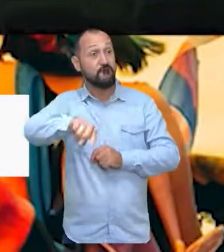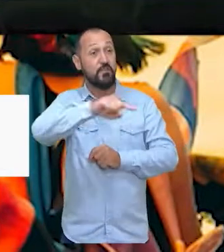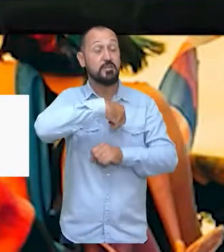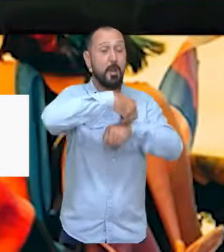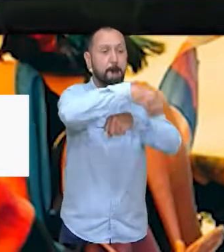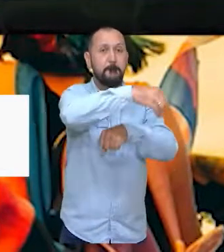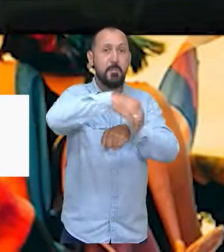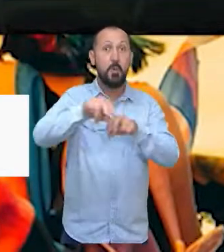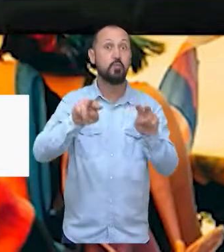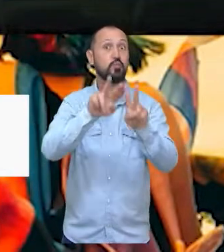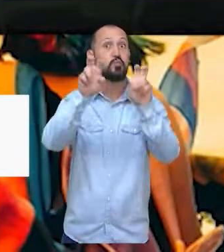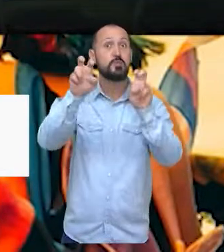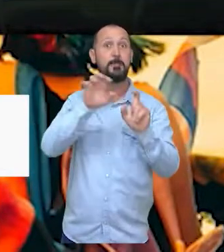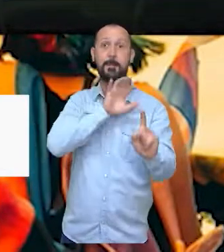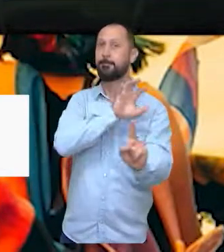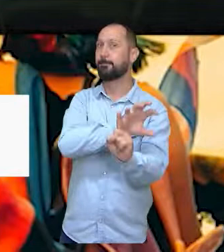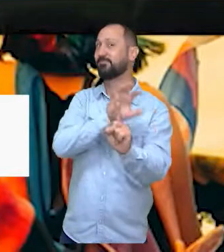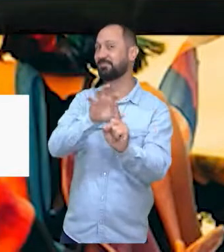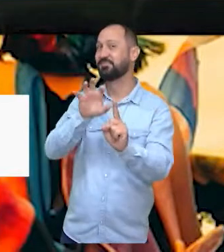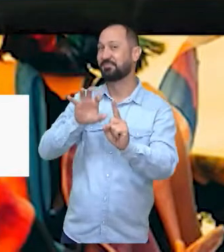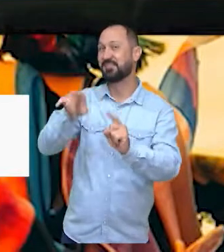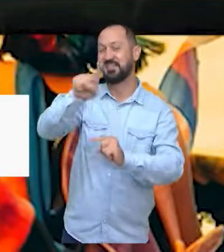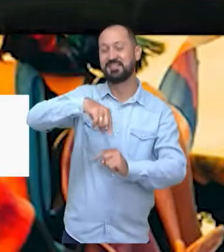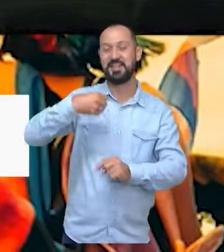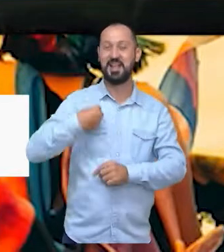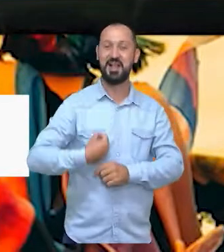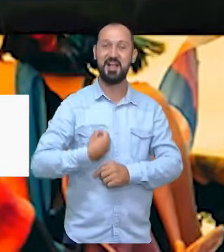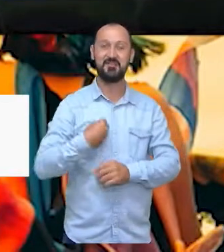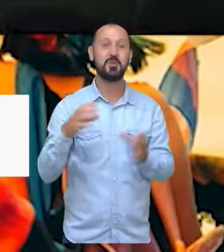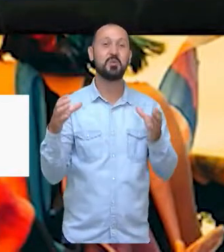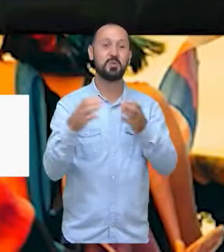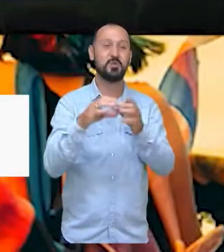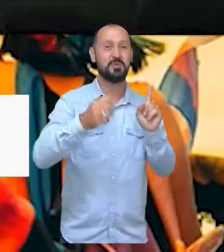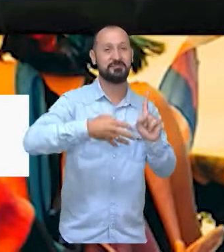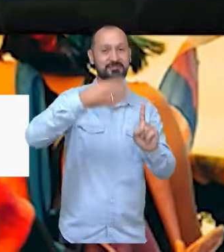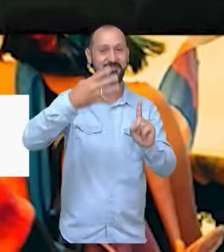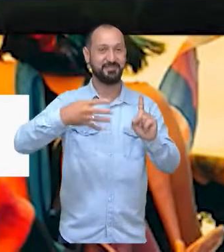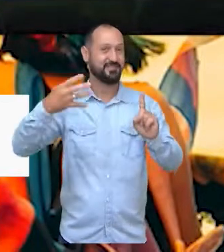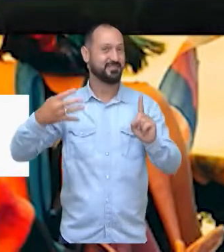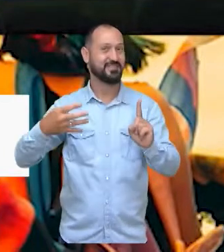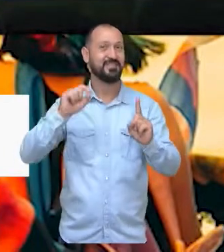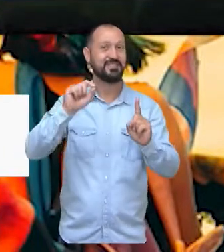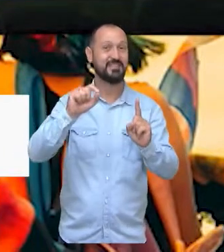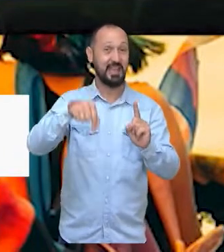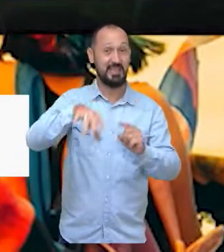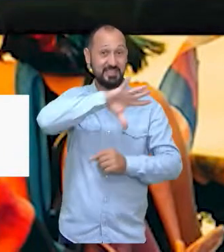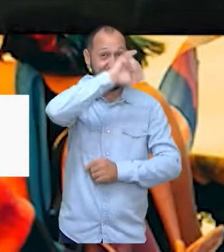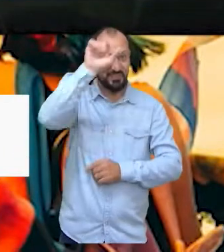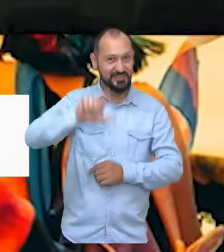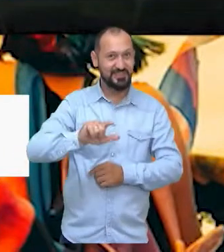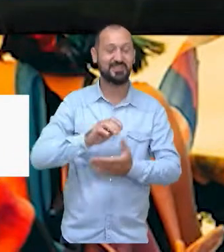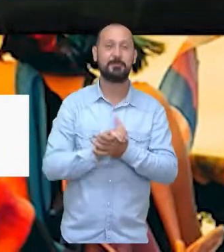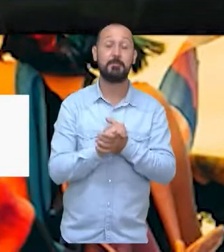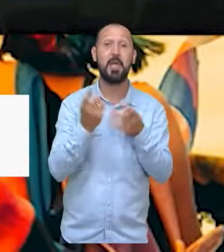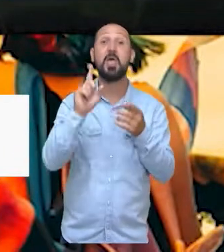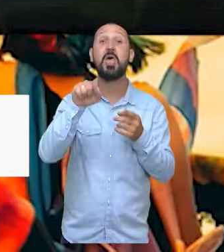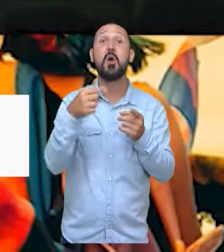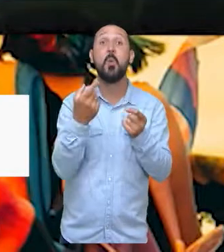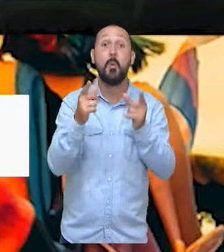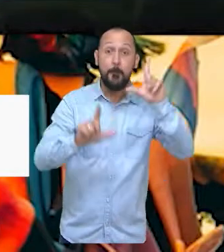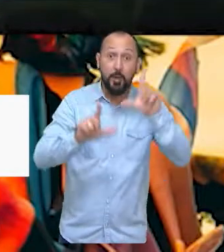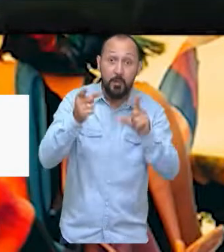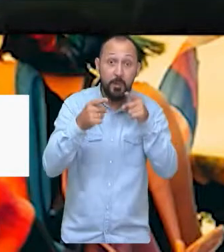levar até vocês pautas que afetam diretamente a vida da população LGBT+, sul-mato-grossense. É